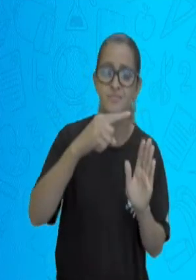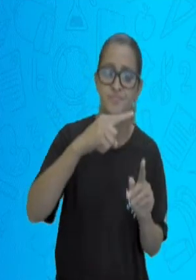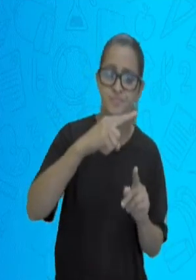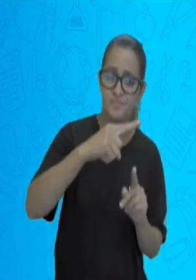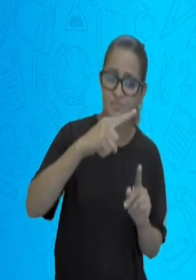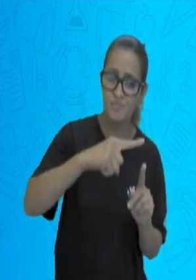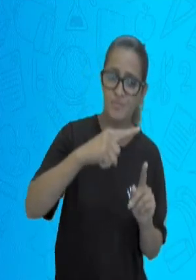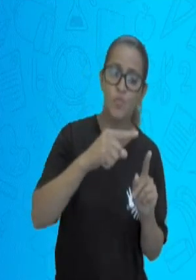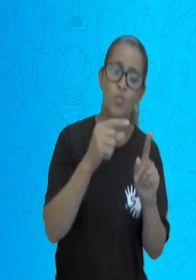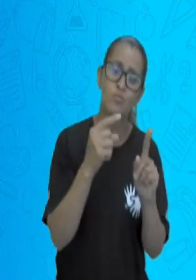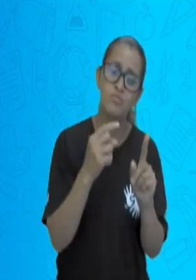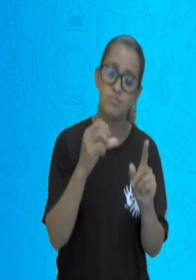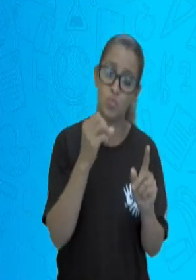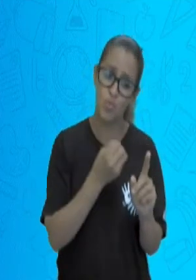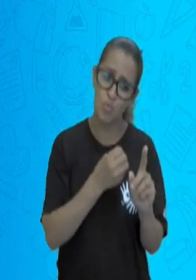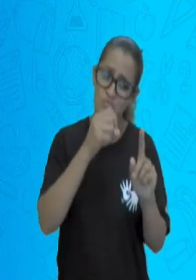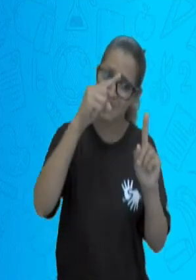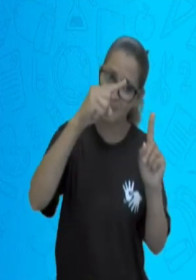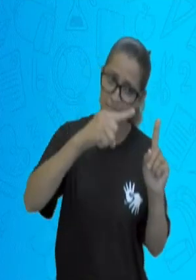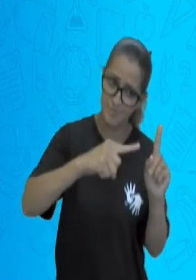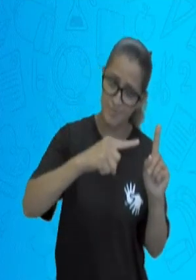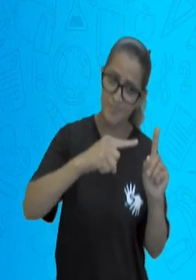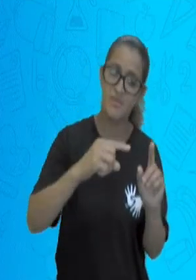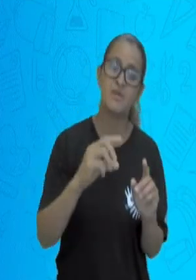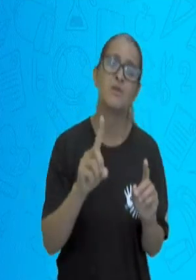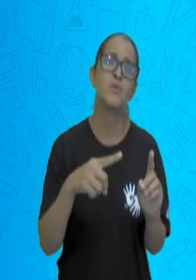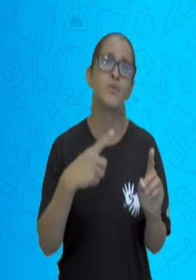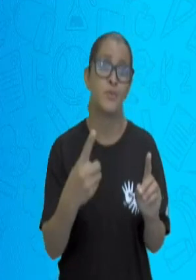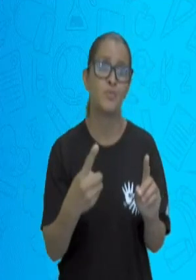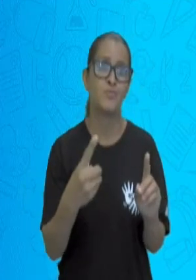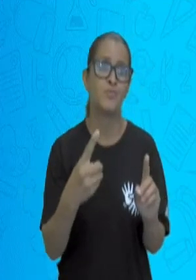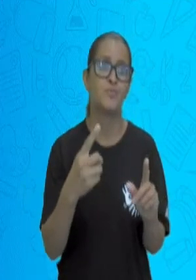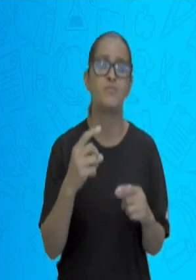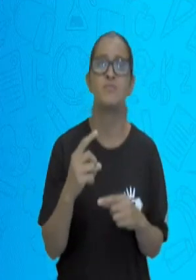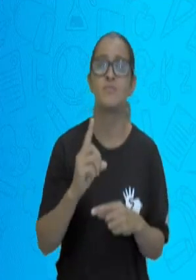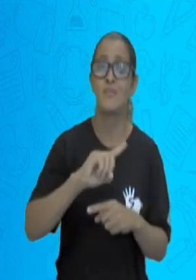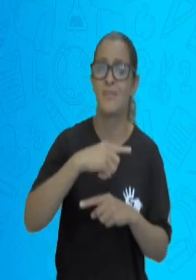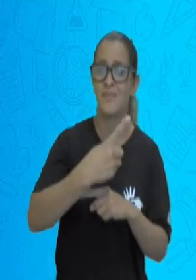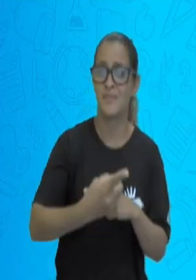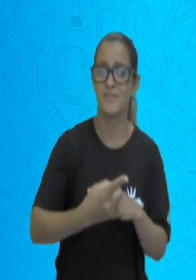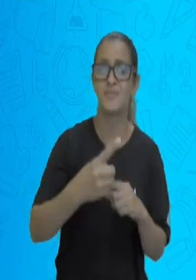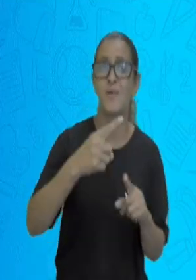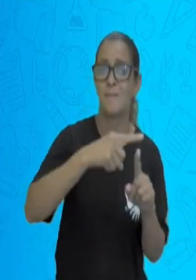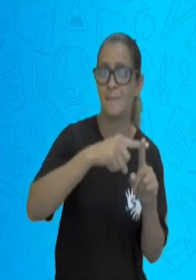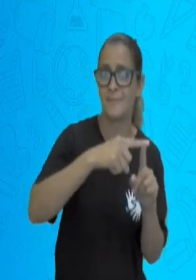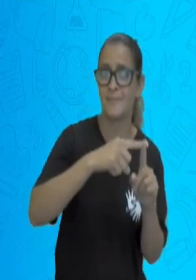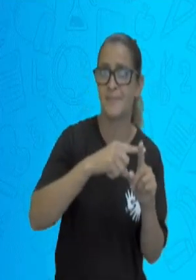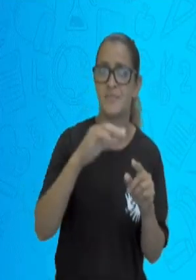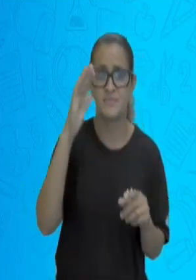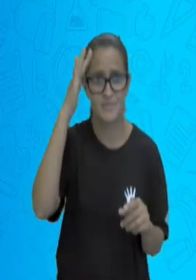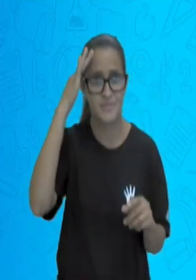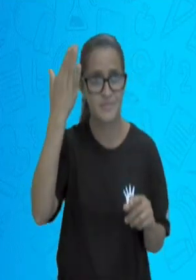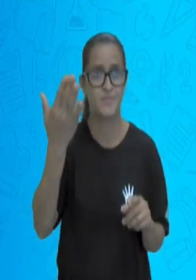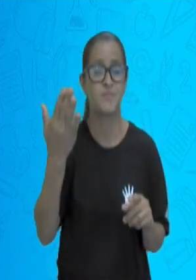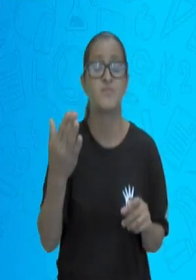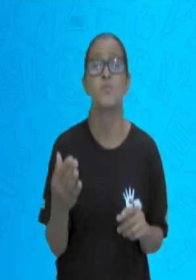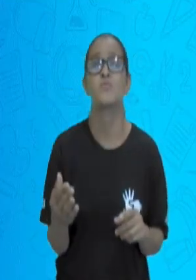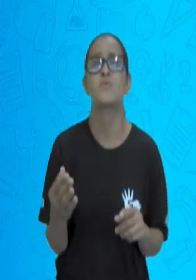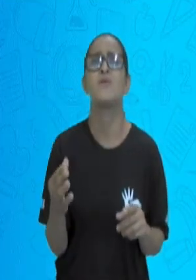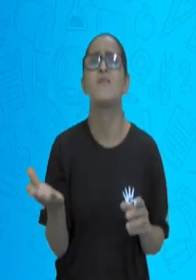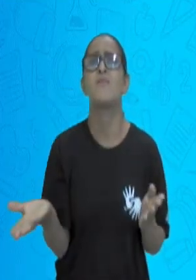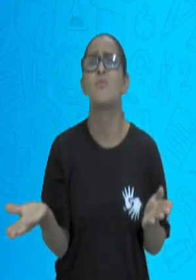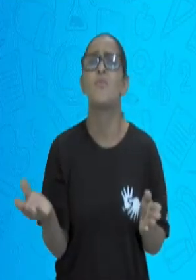adiciona um algarismo, ou seja, nós aumentamos um algarismo. Vamos fazer juntos, então. O antecessor de